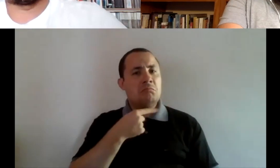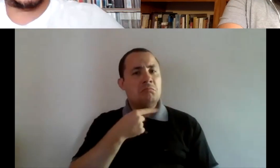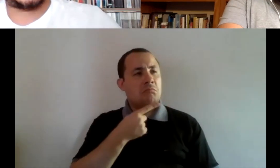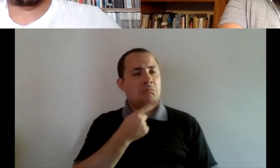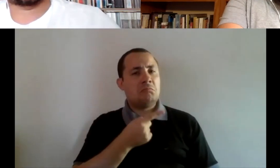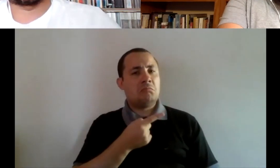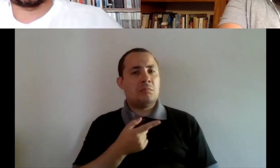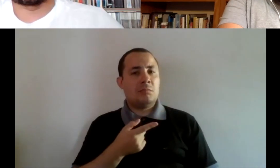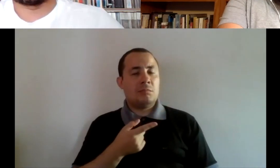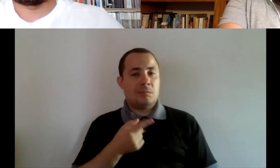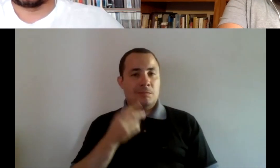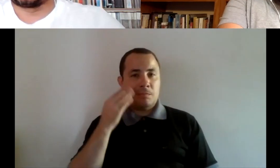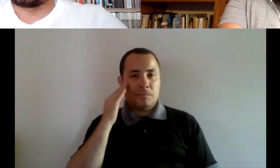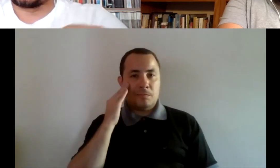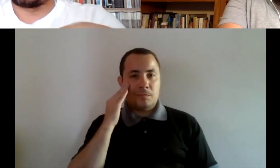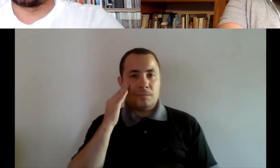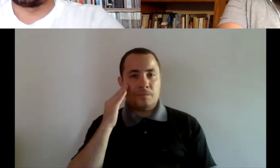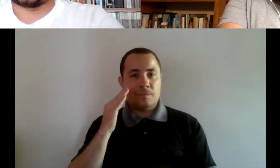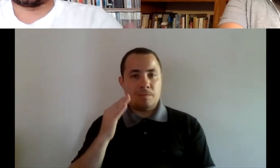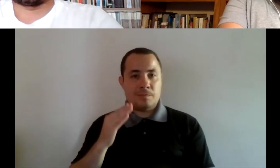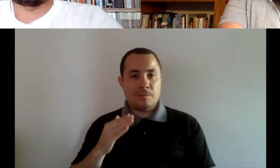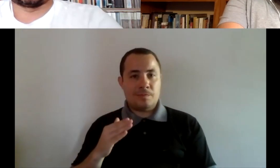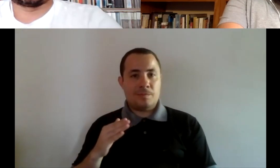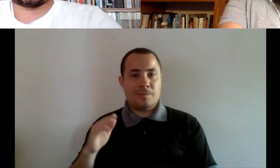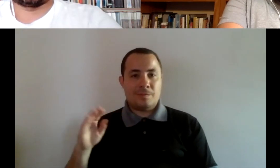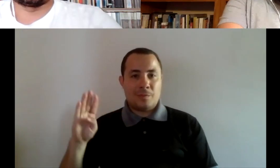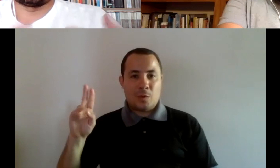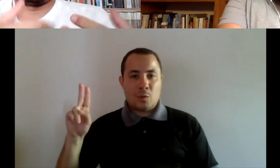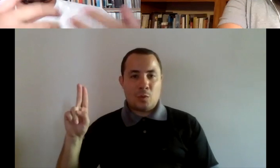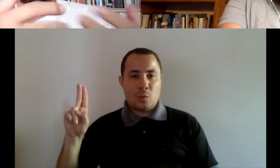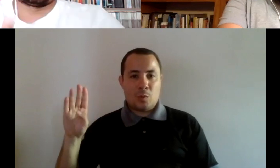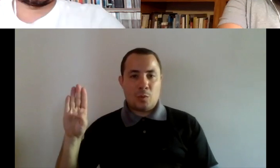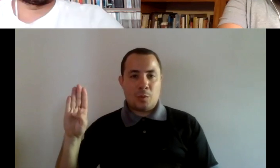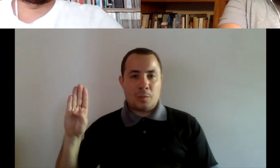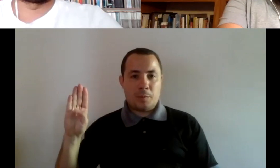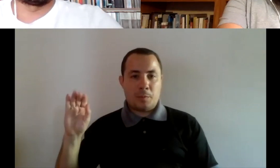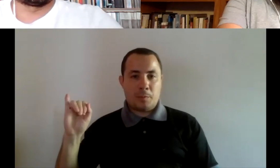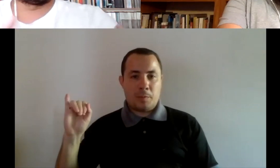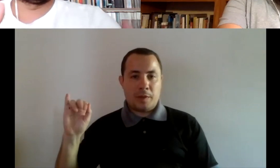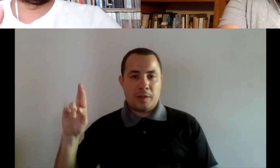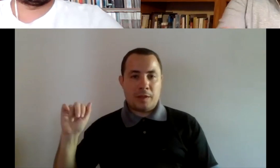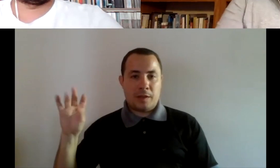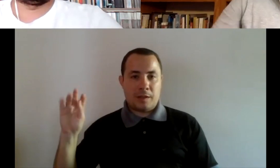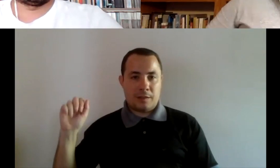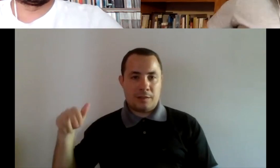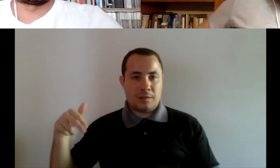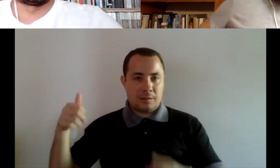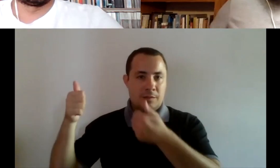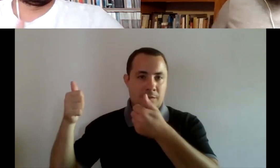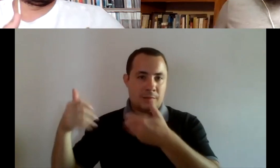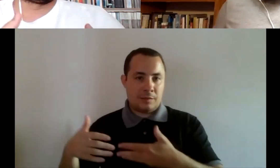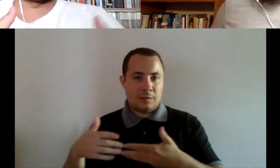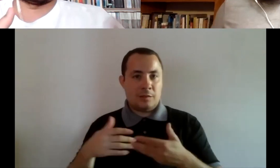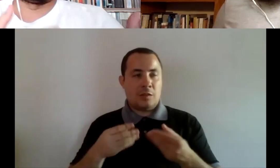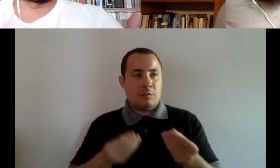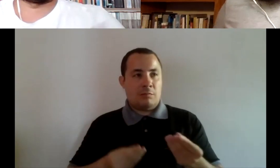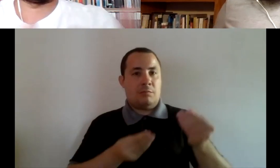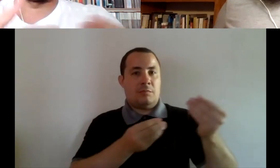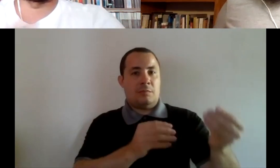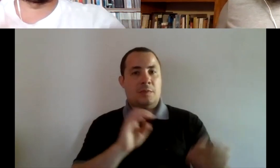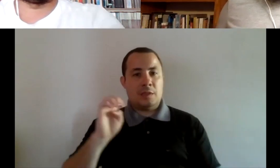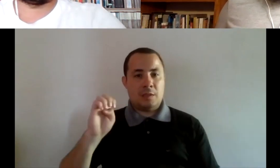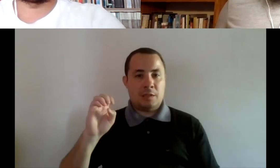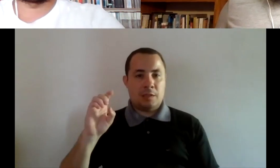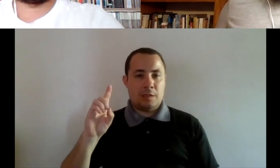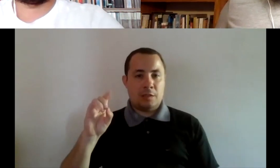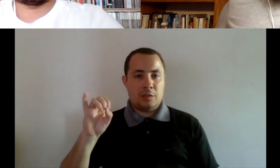esses cuidados que, às vezes, pelo depoimento do Biratã aqui falando, né, que mandou para as editoras e tem esse filtro, eu não sei quais